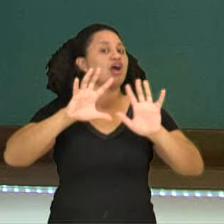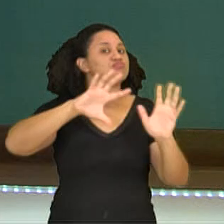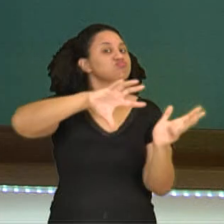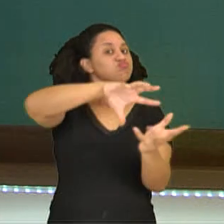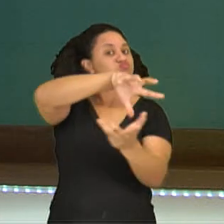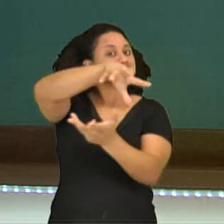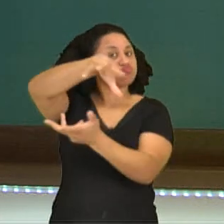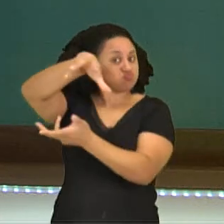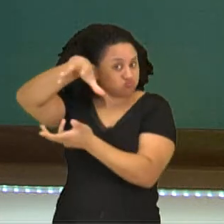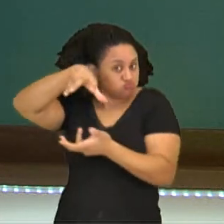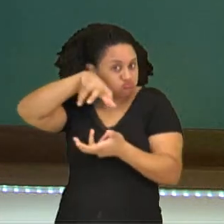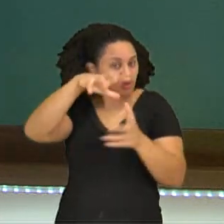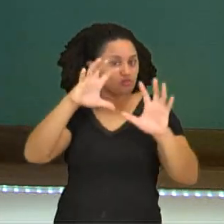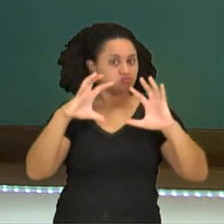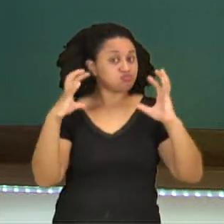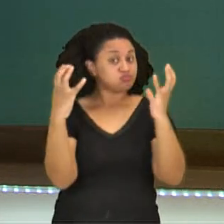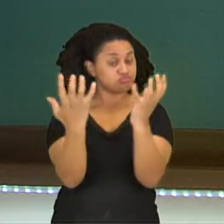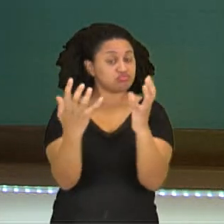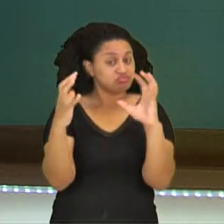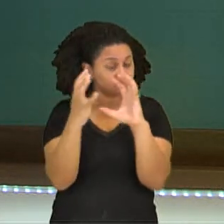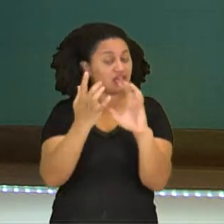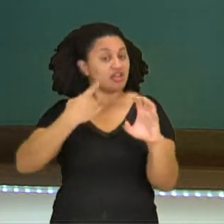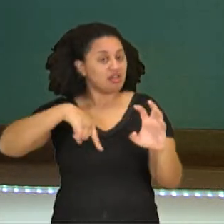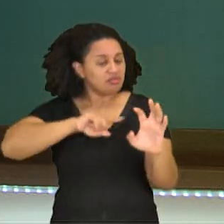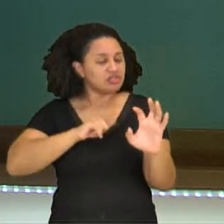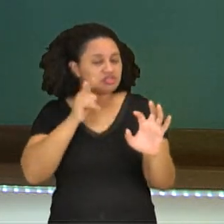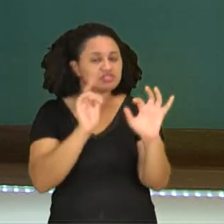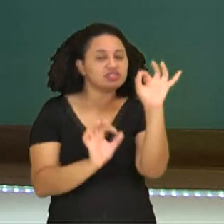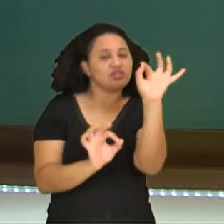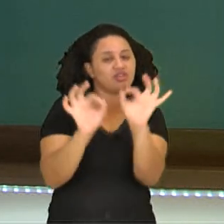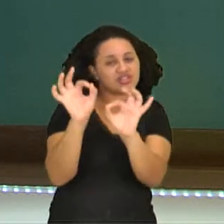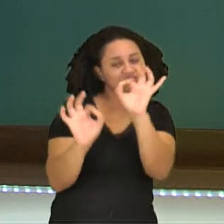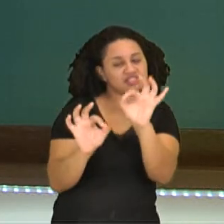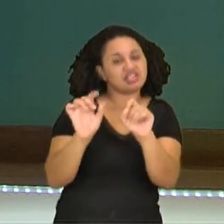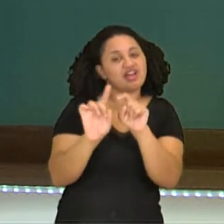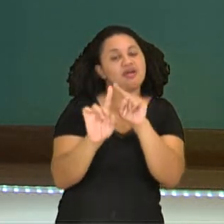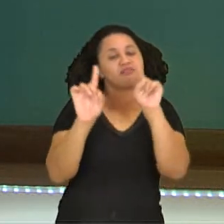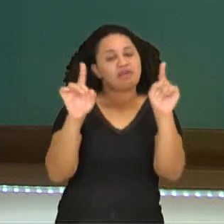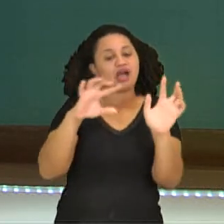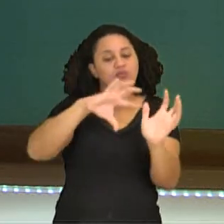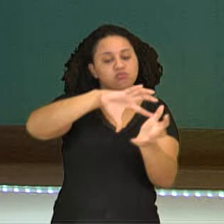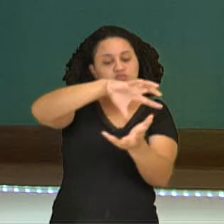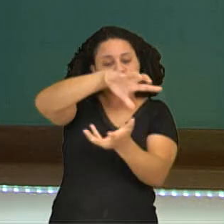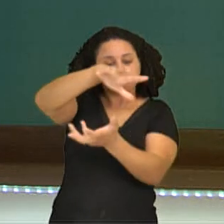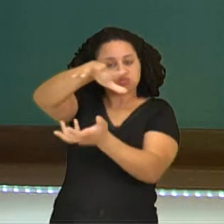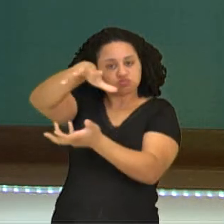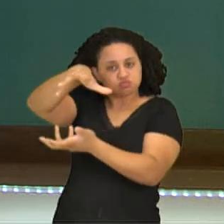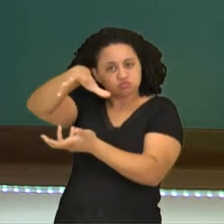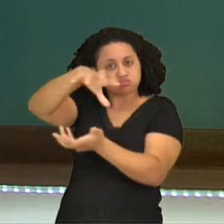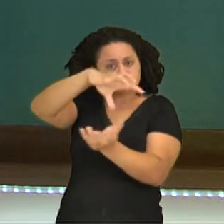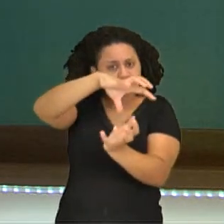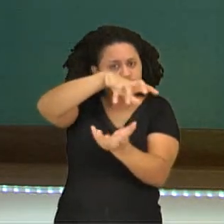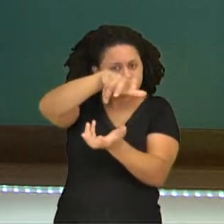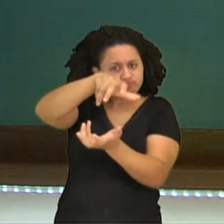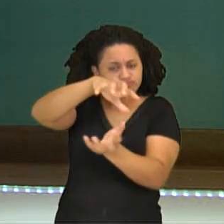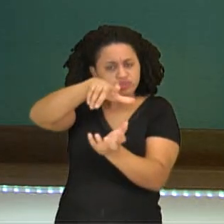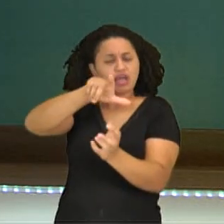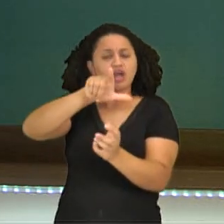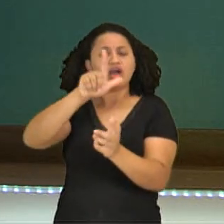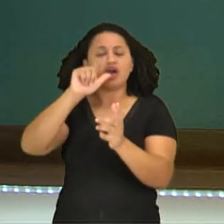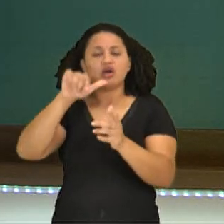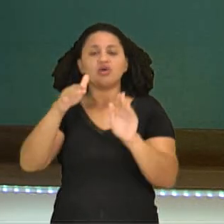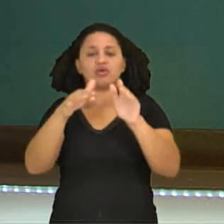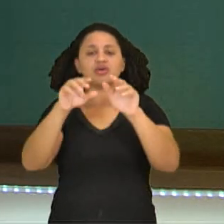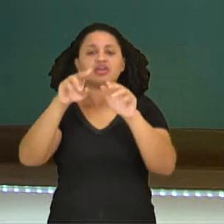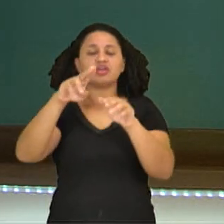assim, isso aqui é para nós se organizarmos, mas na esfericidade da Terra, o Rio Nilo,